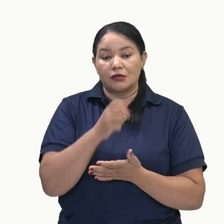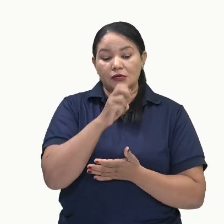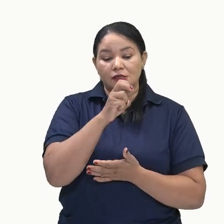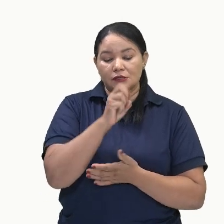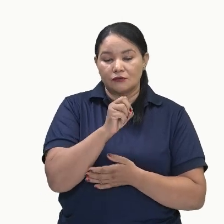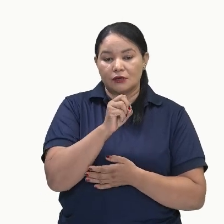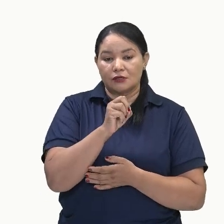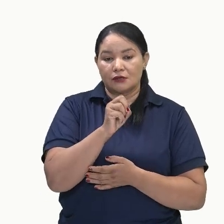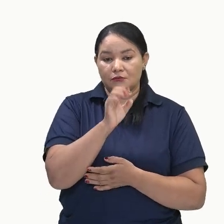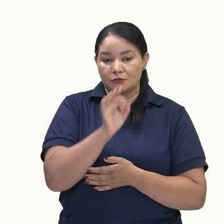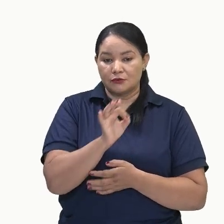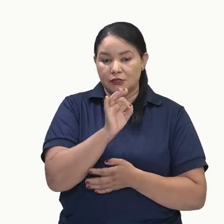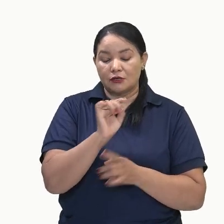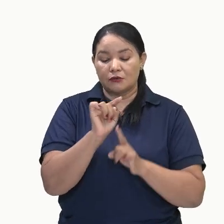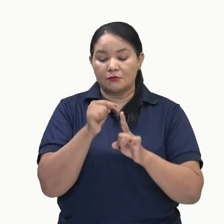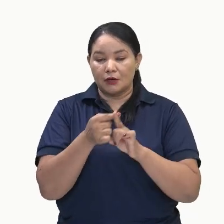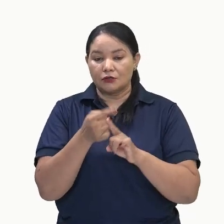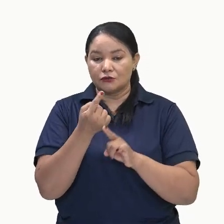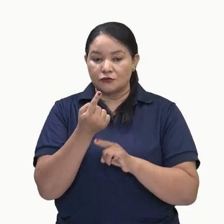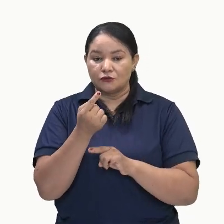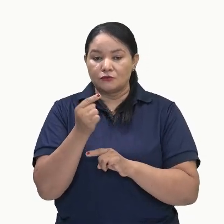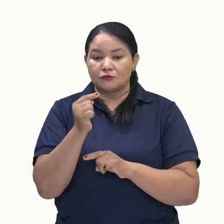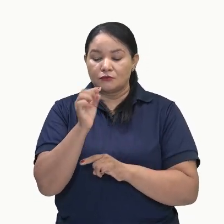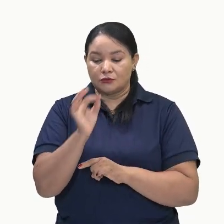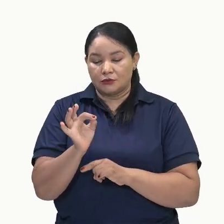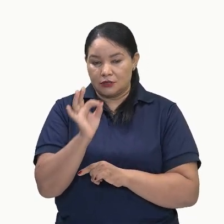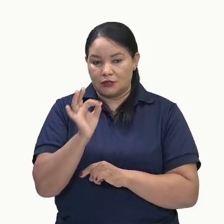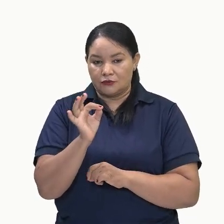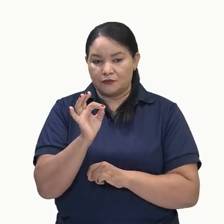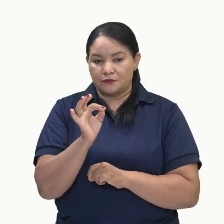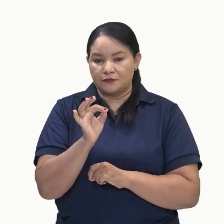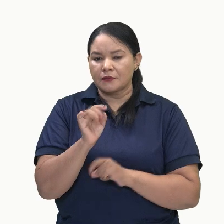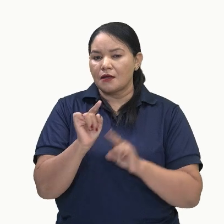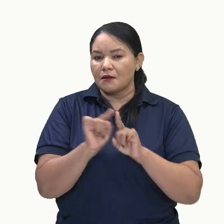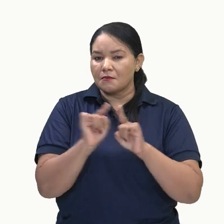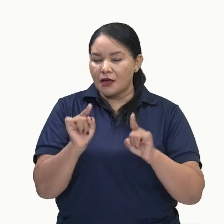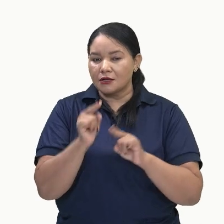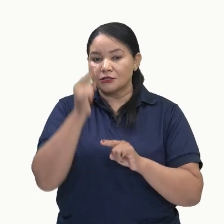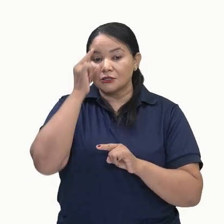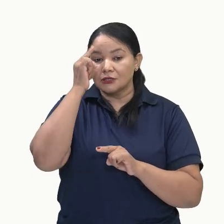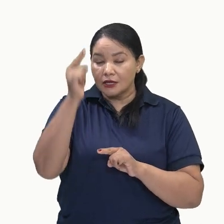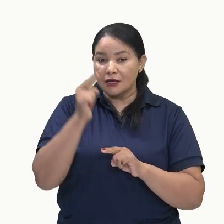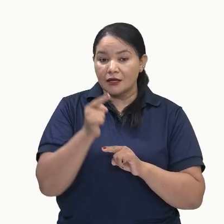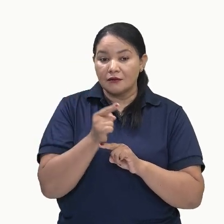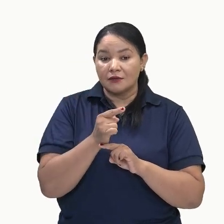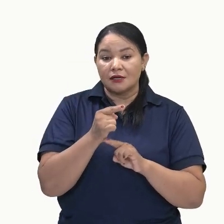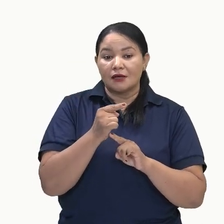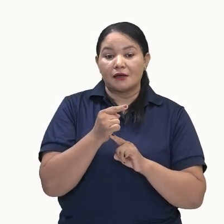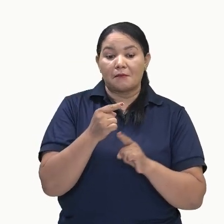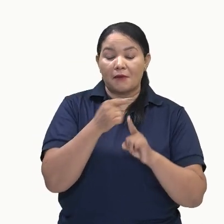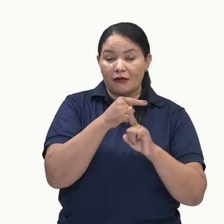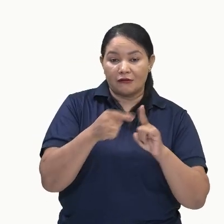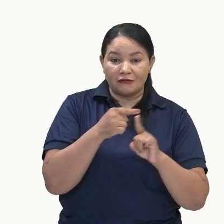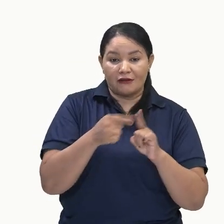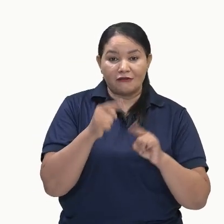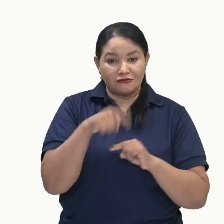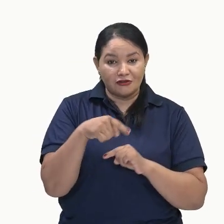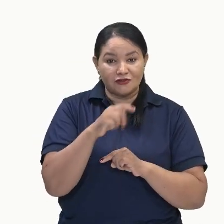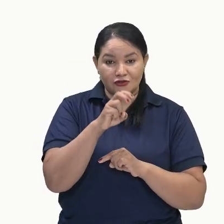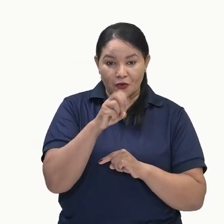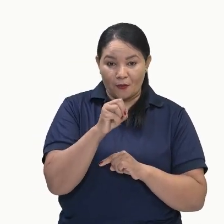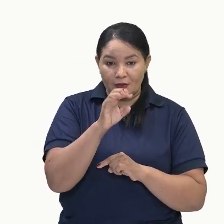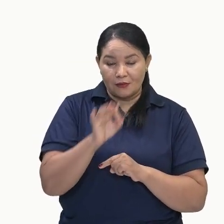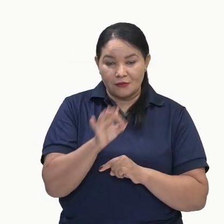50% mais 1%. Beleza? Mas 50%, lembra do início da aula, né? Metade do valor, 50% é metade.